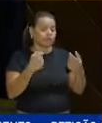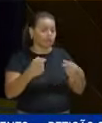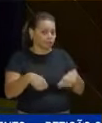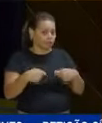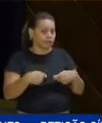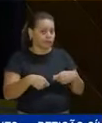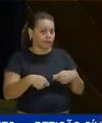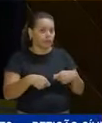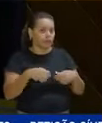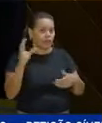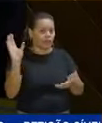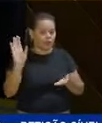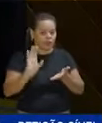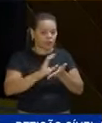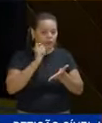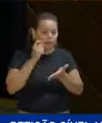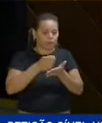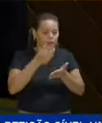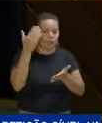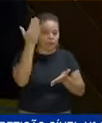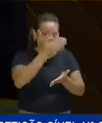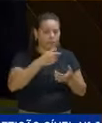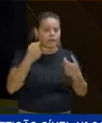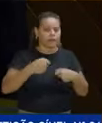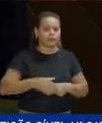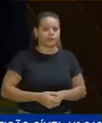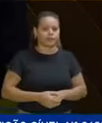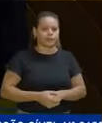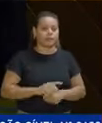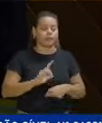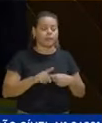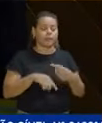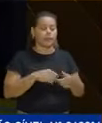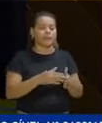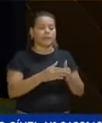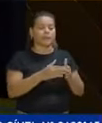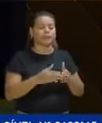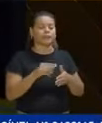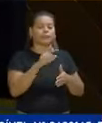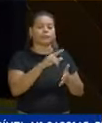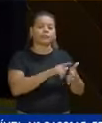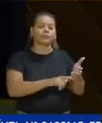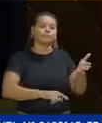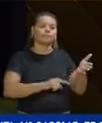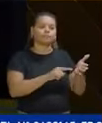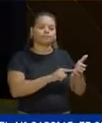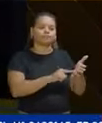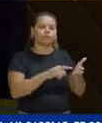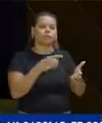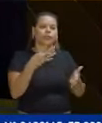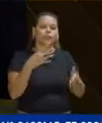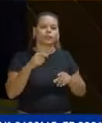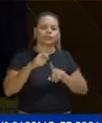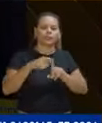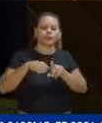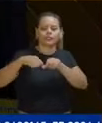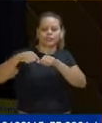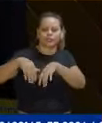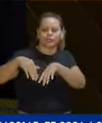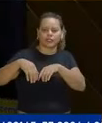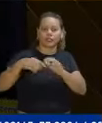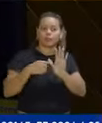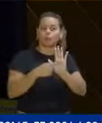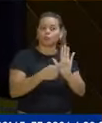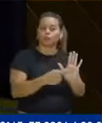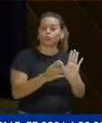setembro de 2022. A renúncia foi homologada no dia 22 daquele mês, portanto, em 22 de